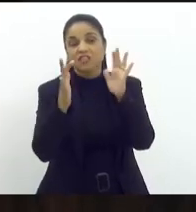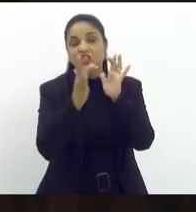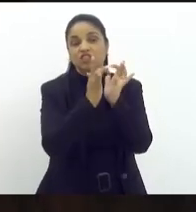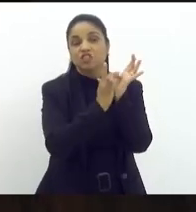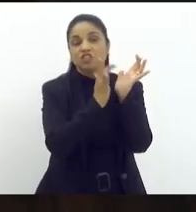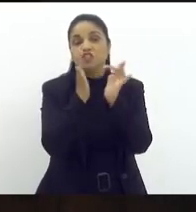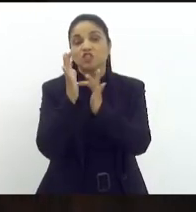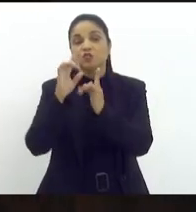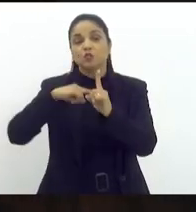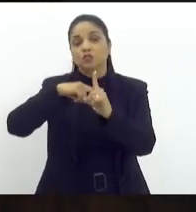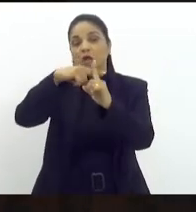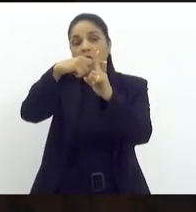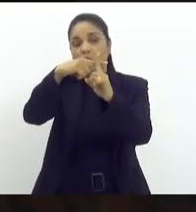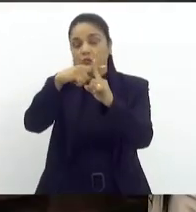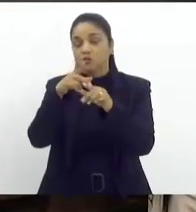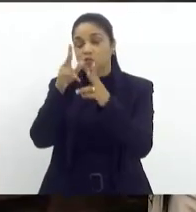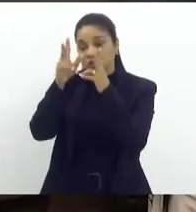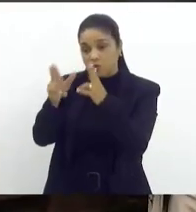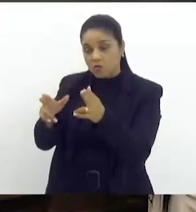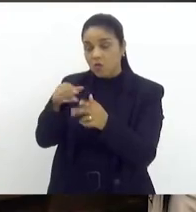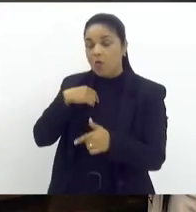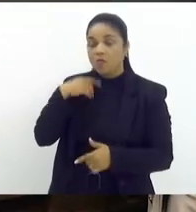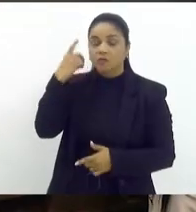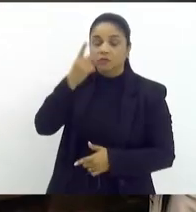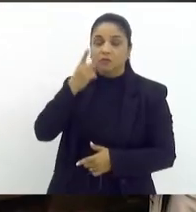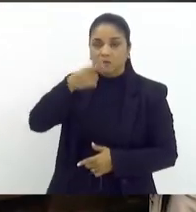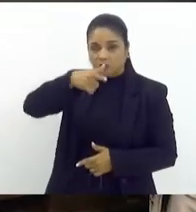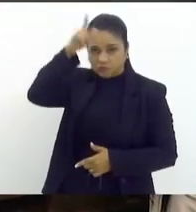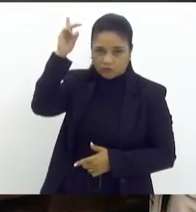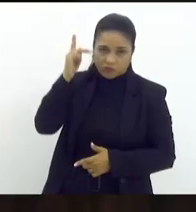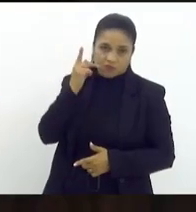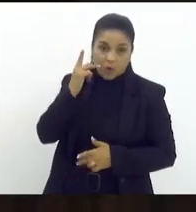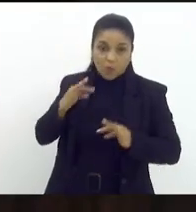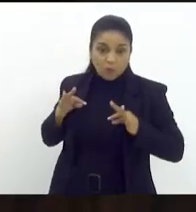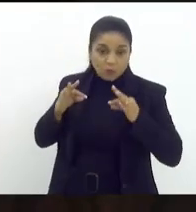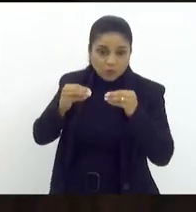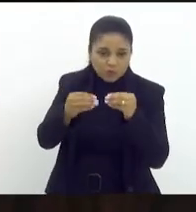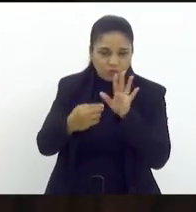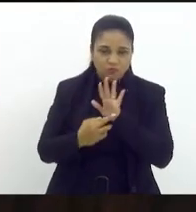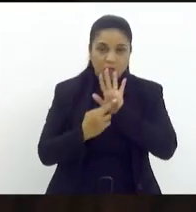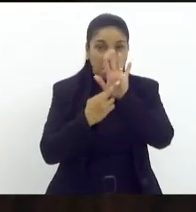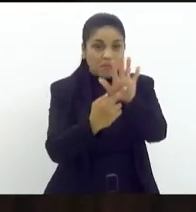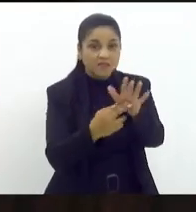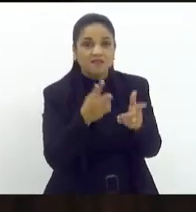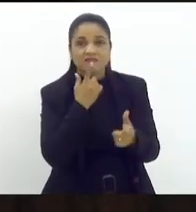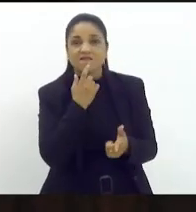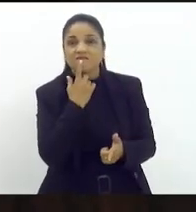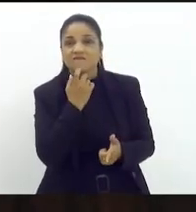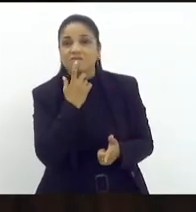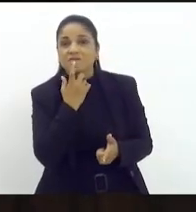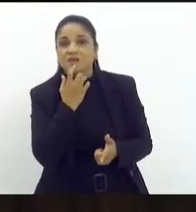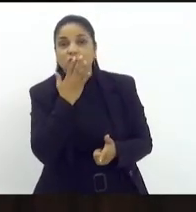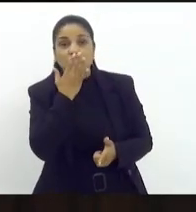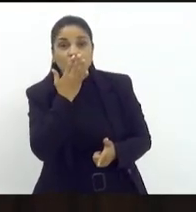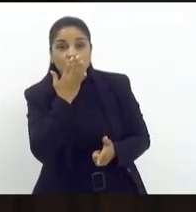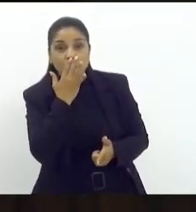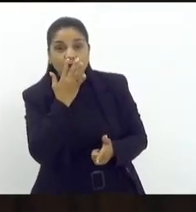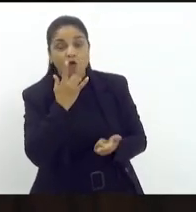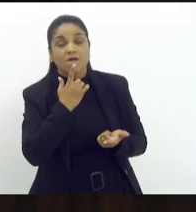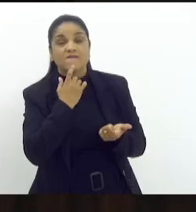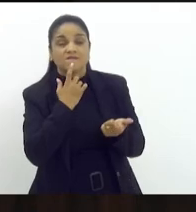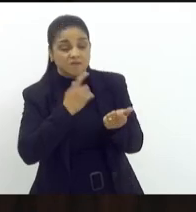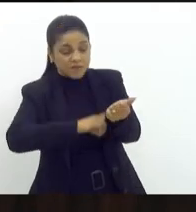como diz o Deputado Luiz Paulo bem redundante por todos o vermelho representou para mim